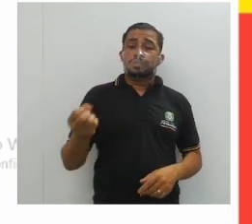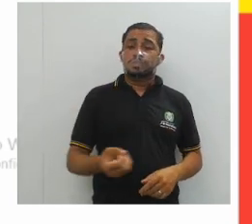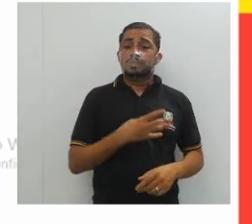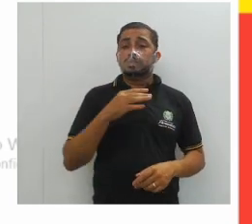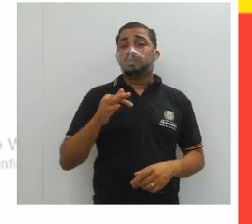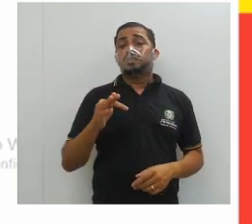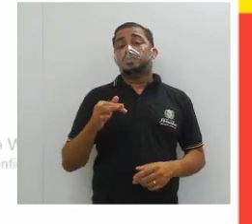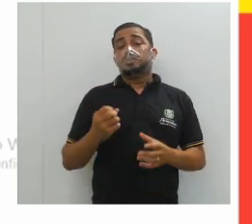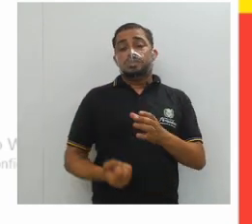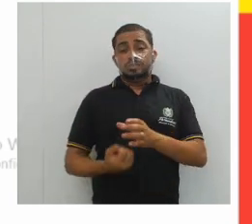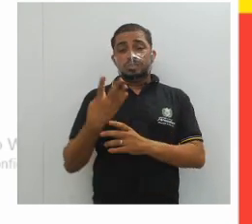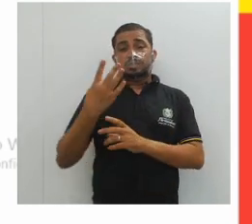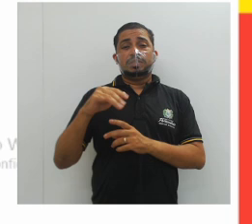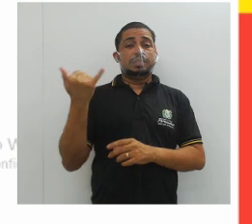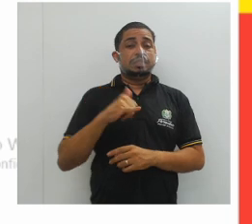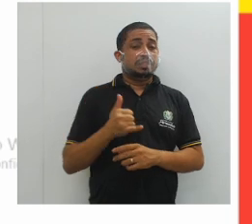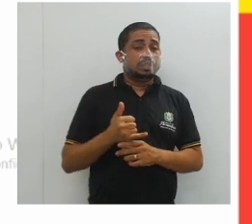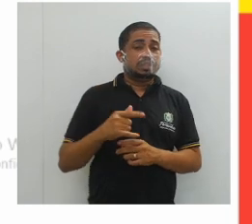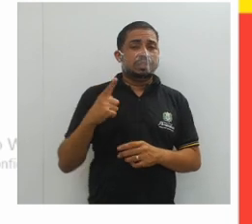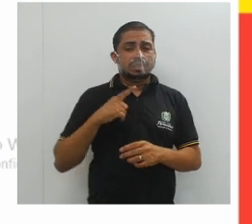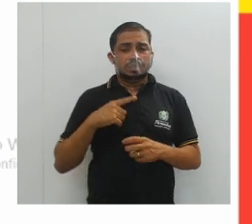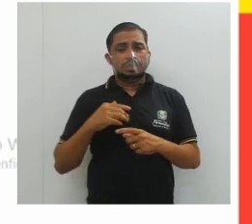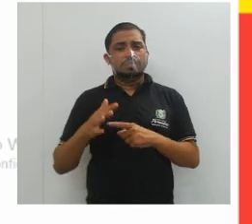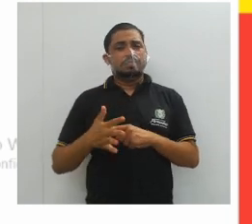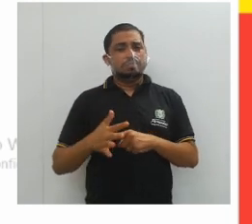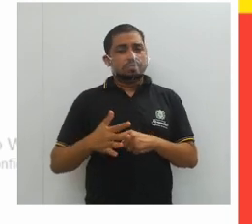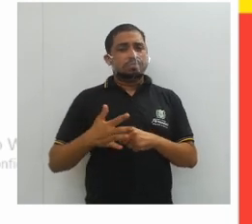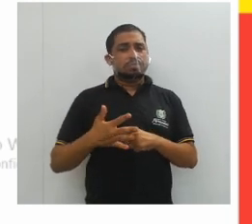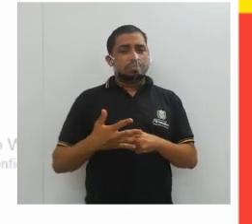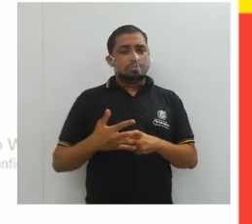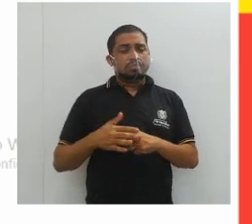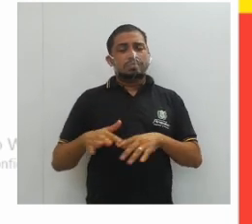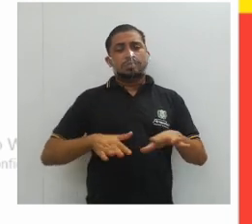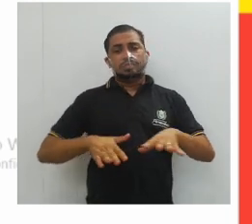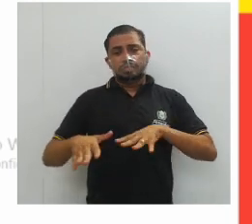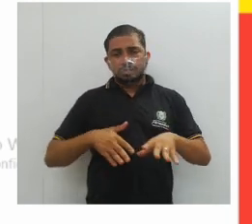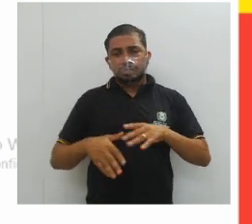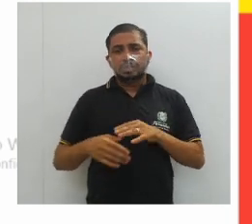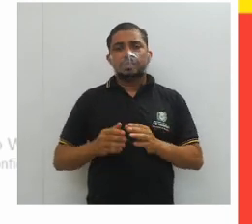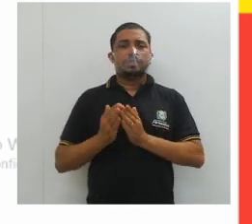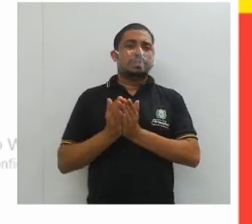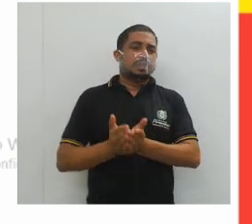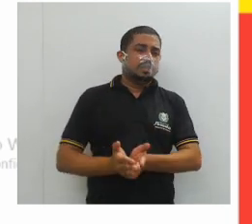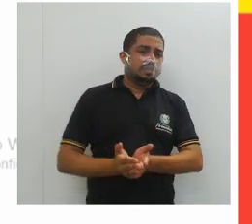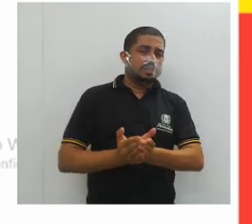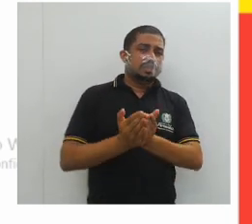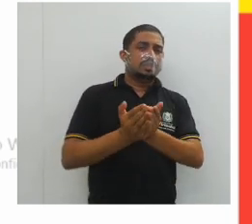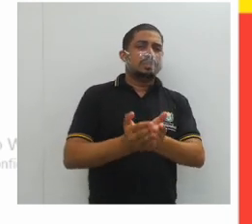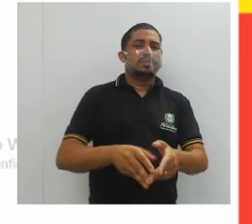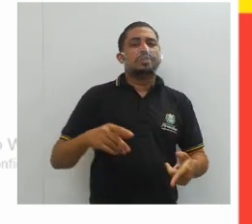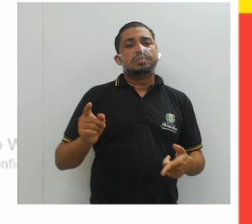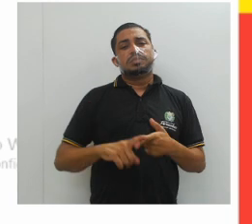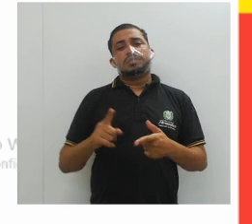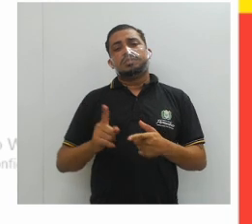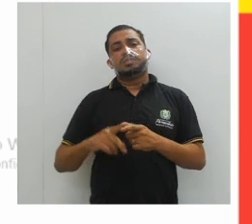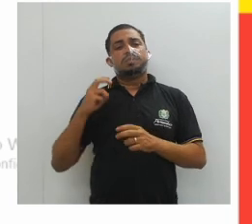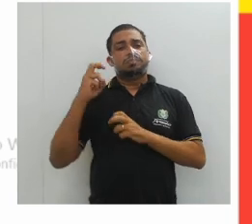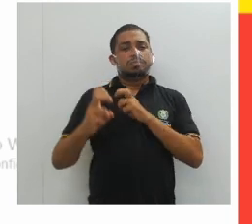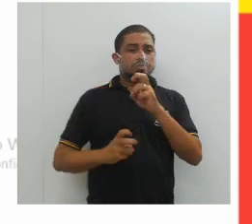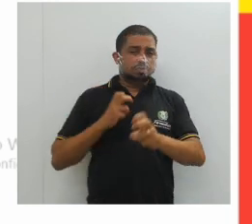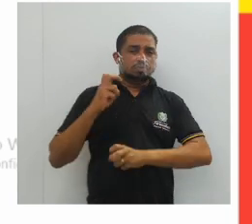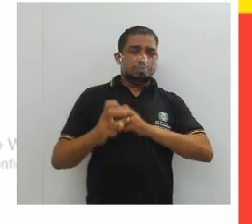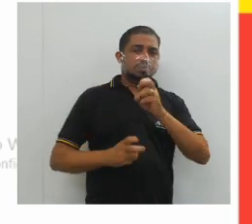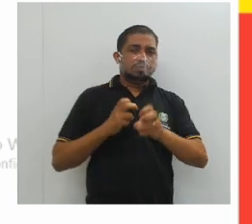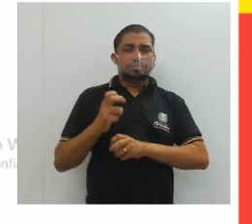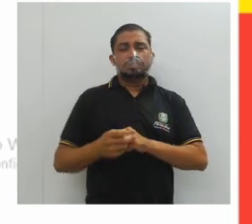tinha aquela ideia básica dos motores para fazer movimentar o navio a vapor, para fazer movimentar a locomotiva que puxava